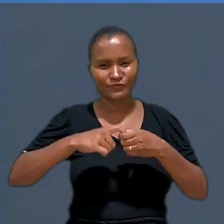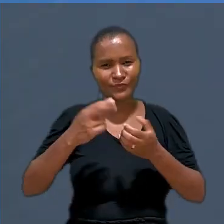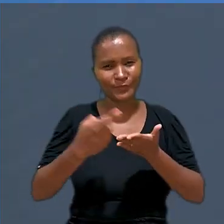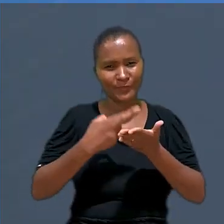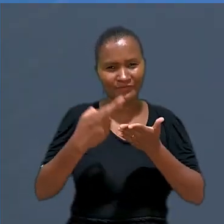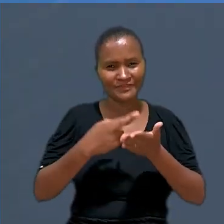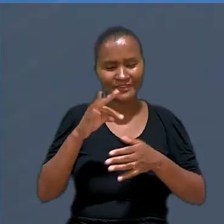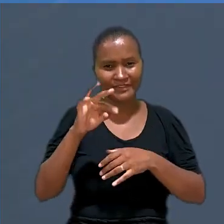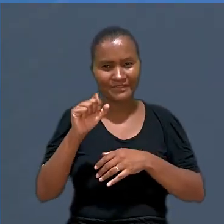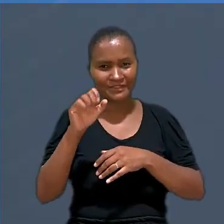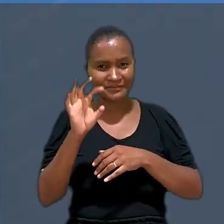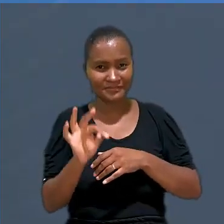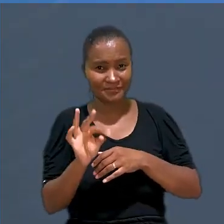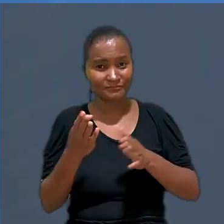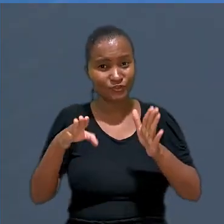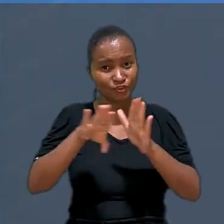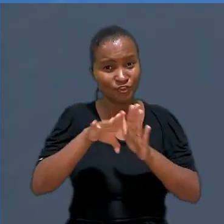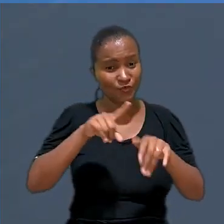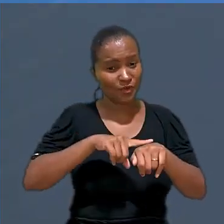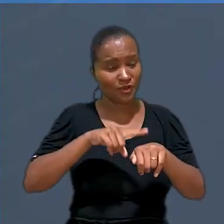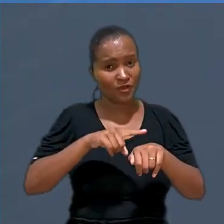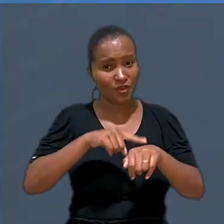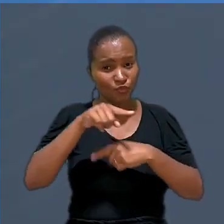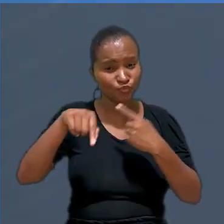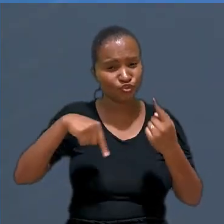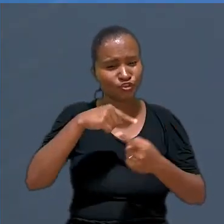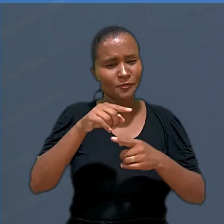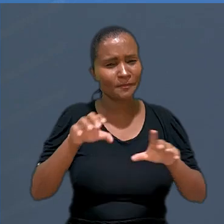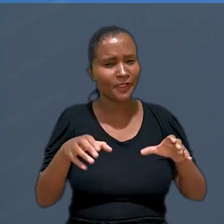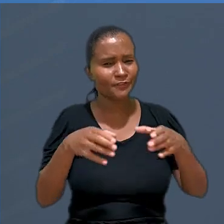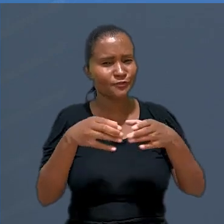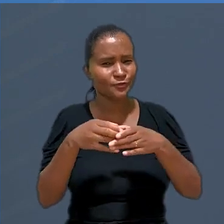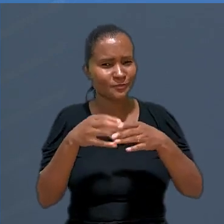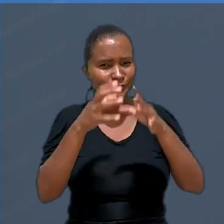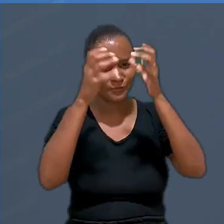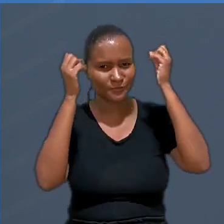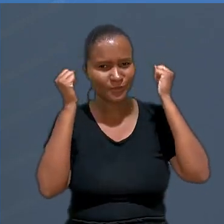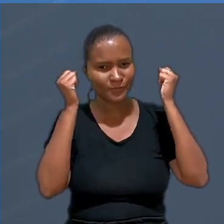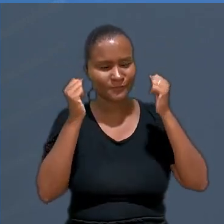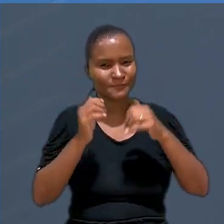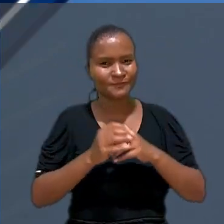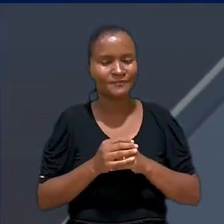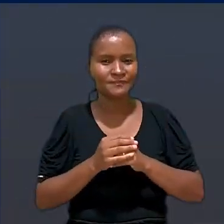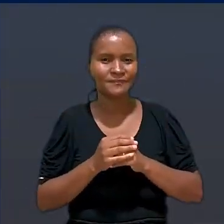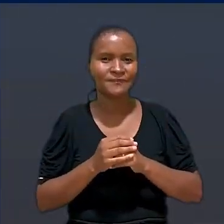Estamos de volta com Revista TST e chegou a hora de fazer um giro pelas turmas do tribunal.